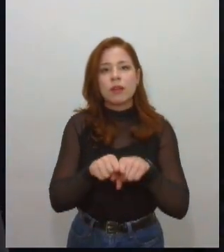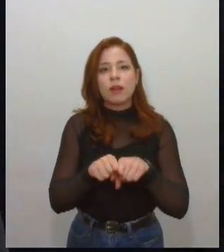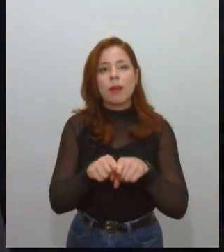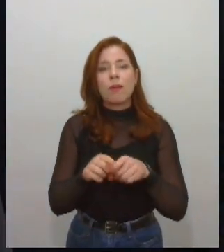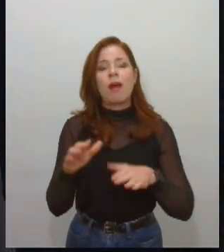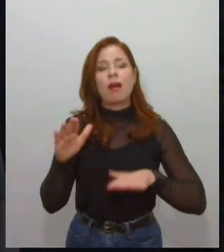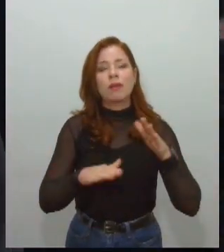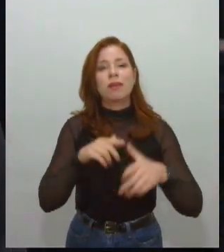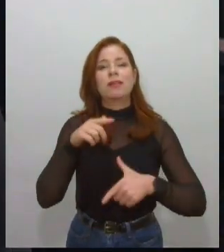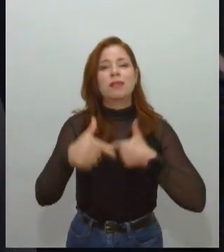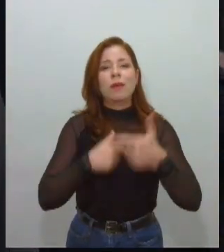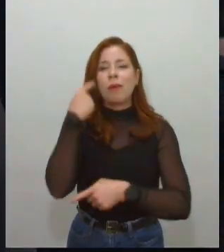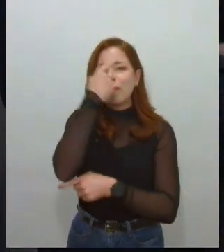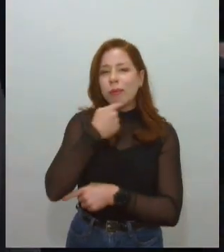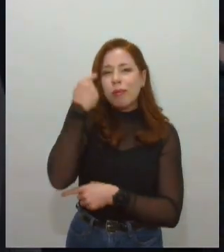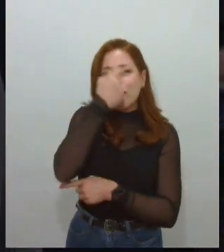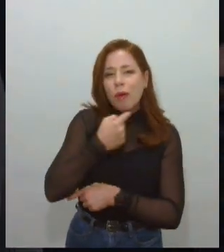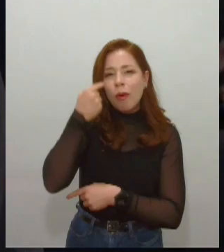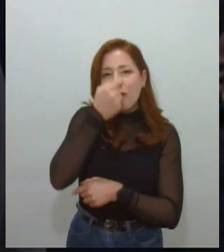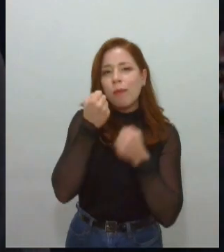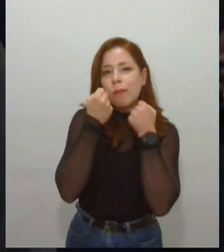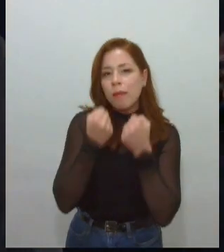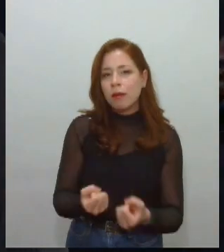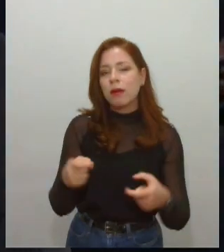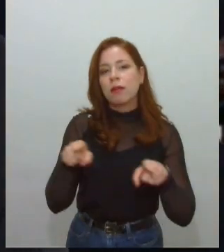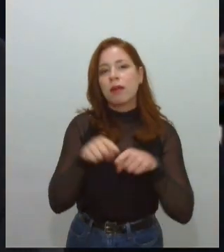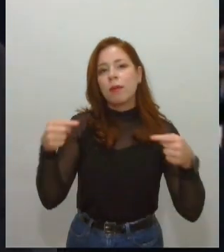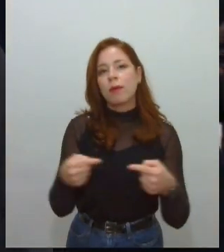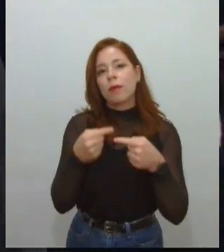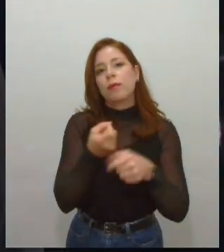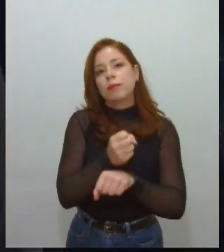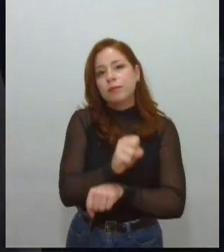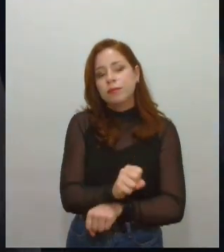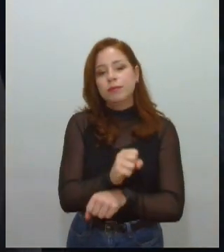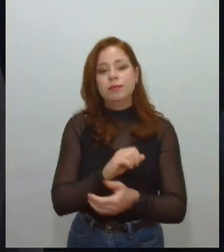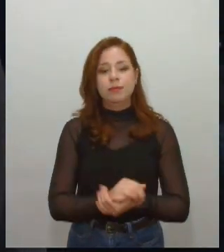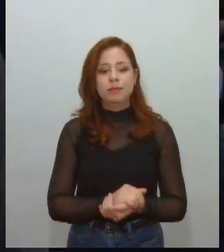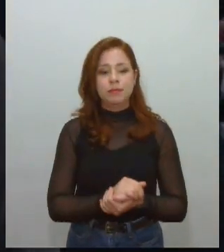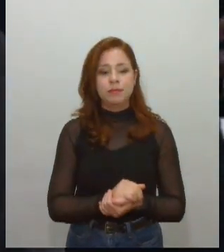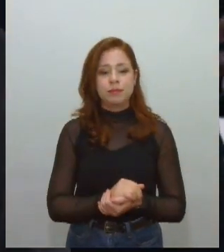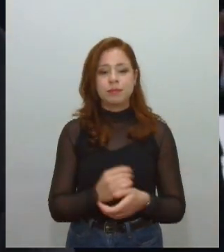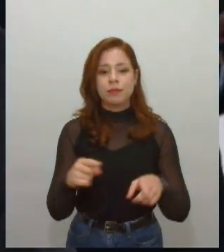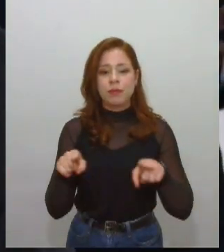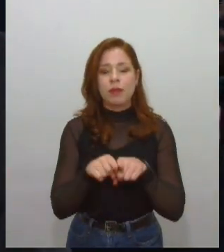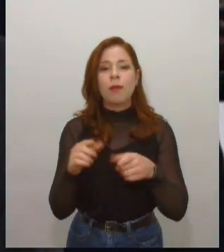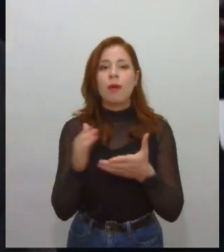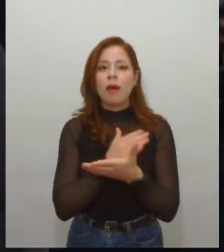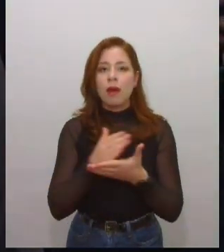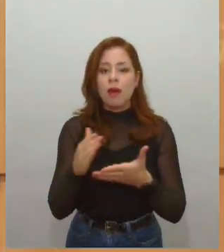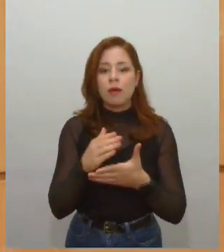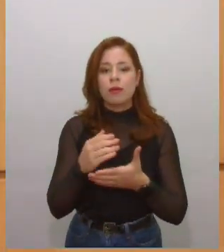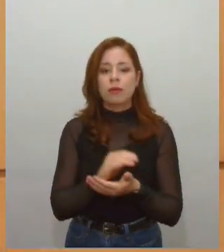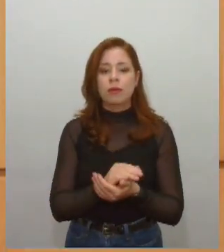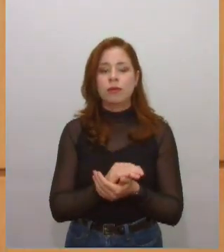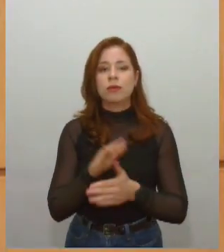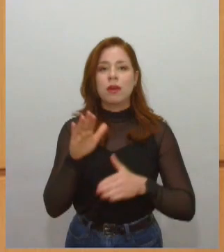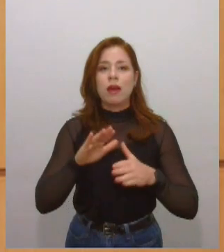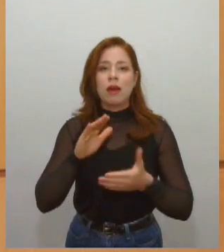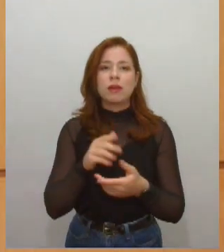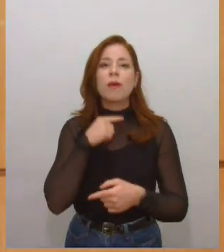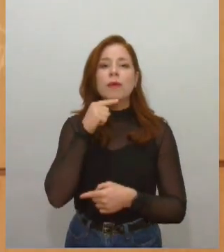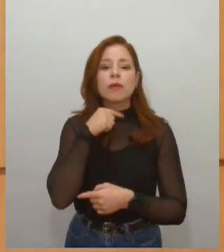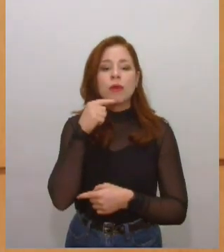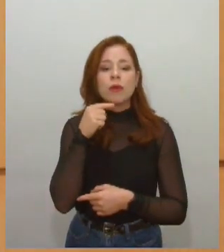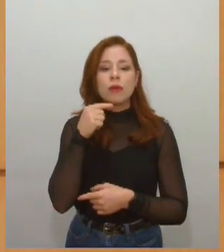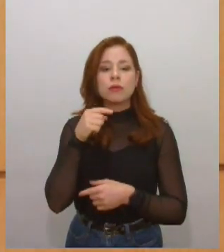ser considerado trabalho escravo, e obviamente aquelas situações em que há restrição à liberdade de locomoção. Combate